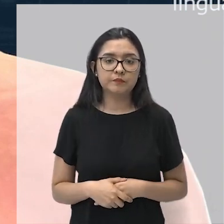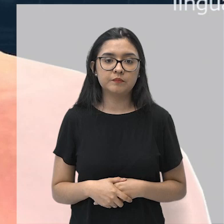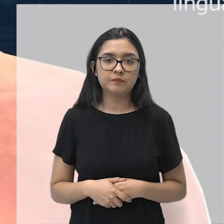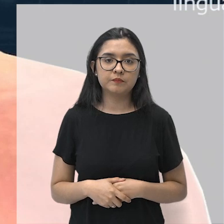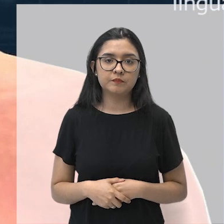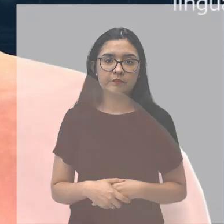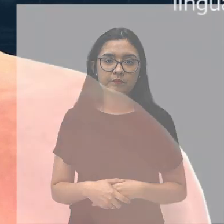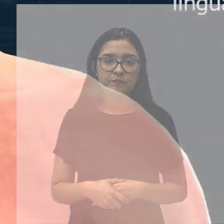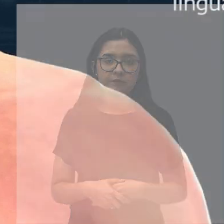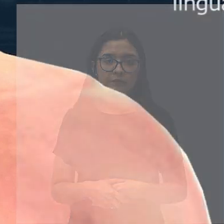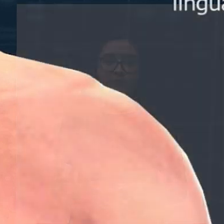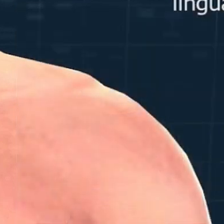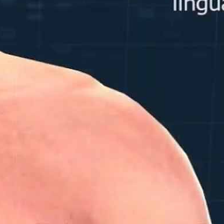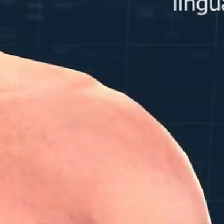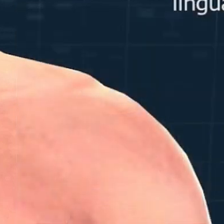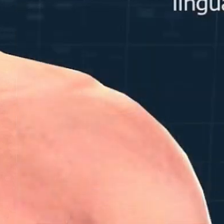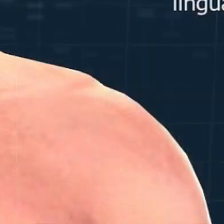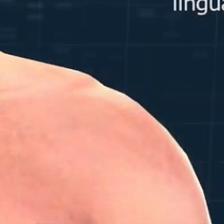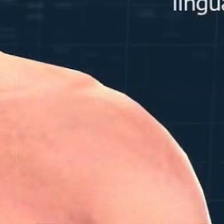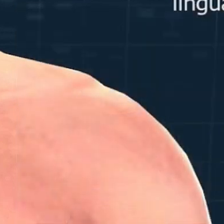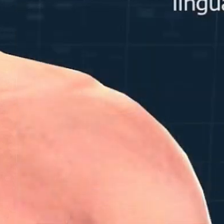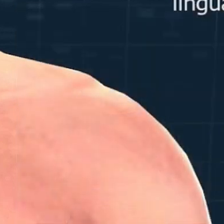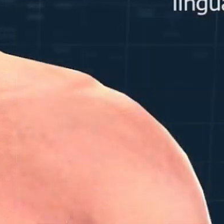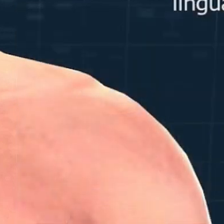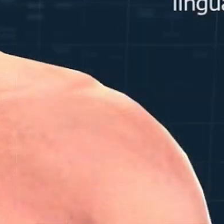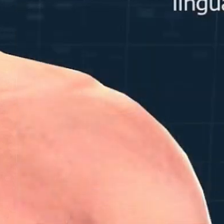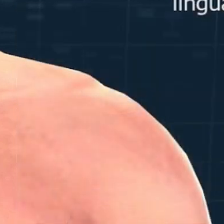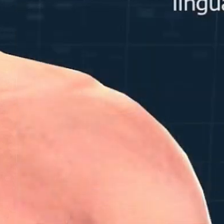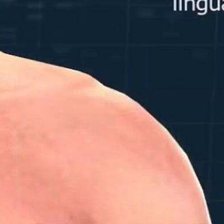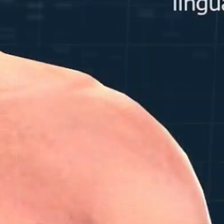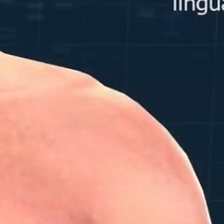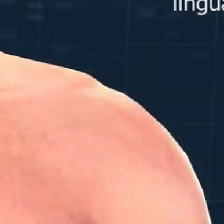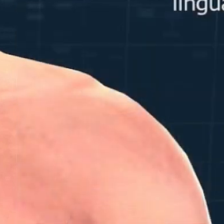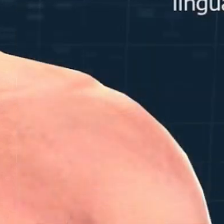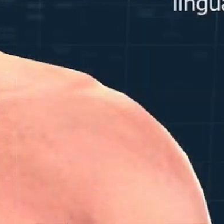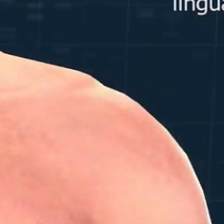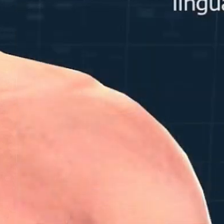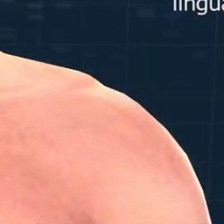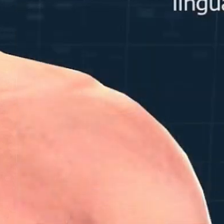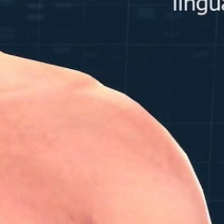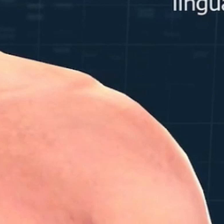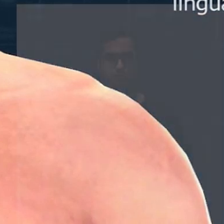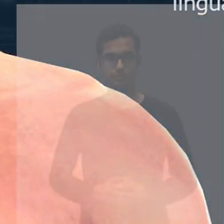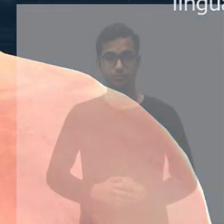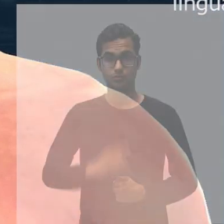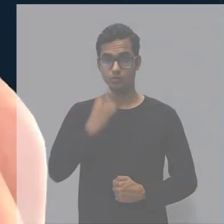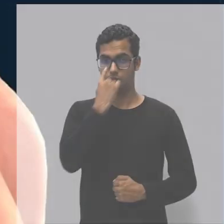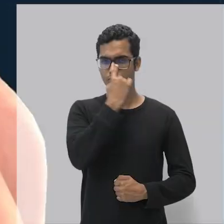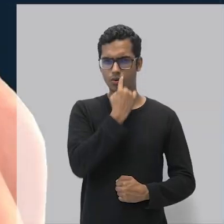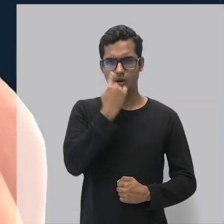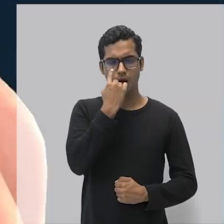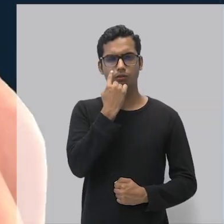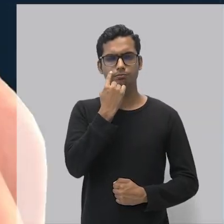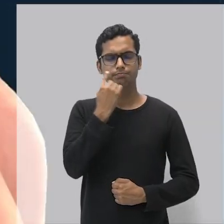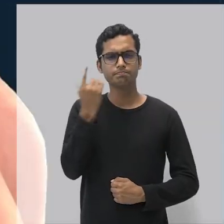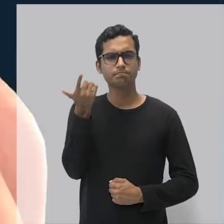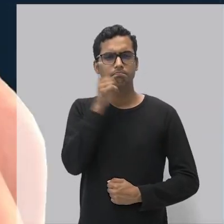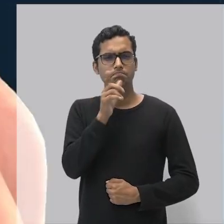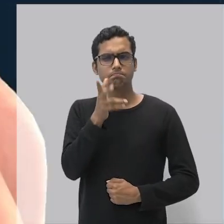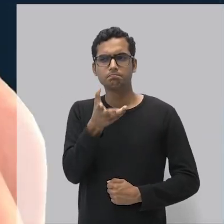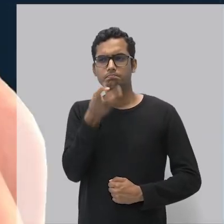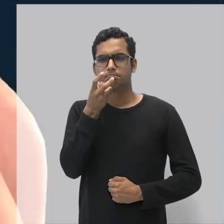O nariz, ele detecta os cheiros e permite cheirar. E a